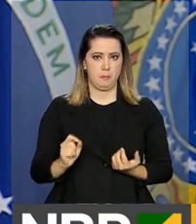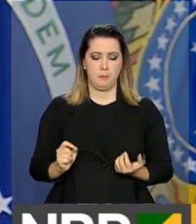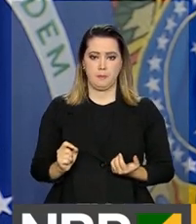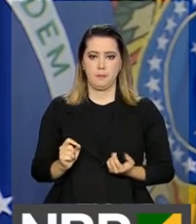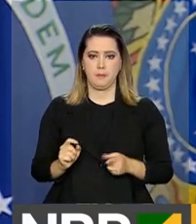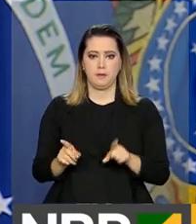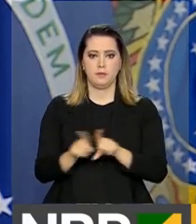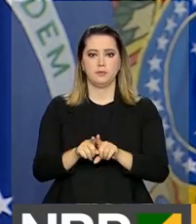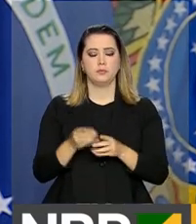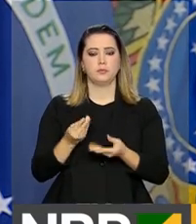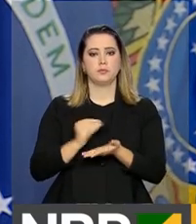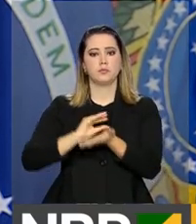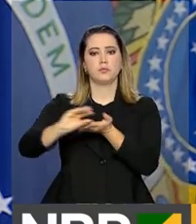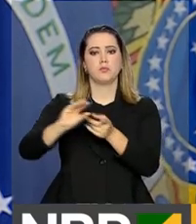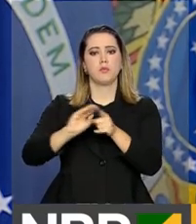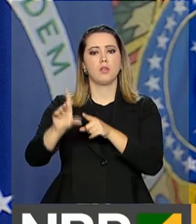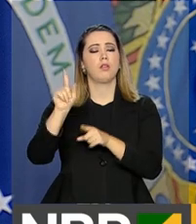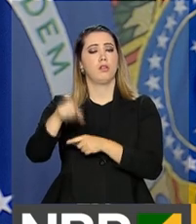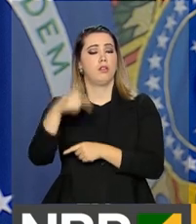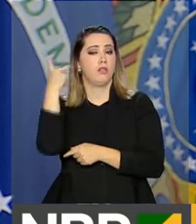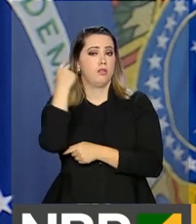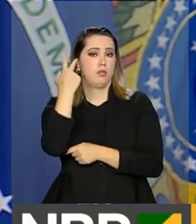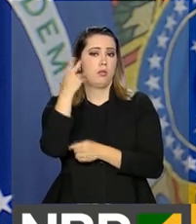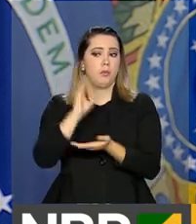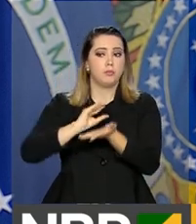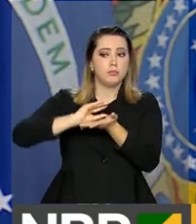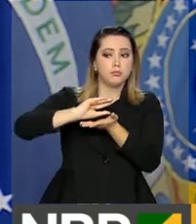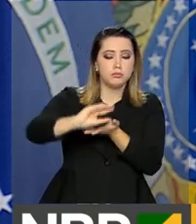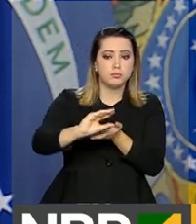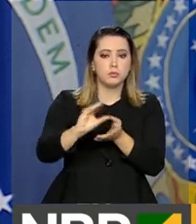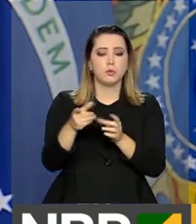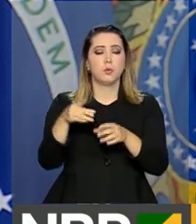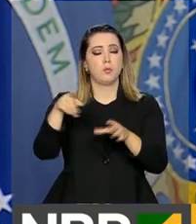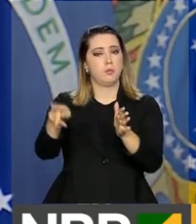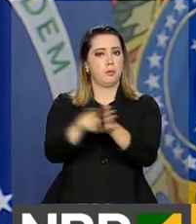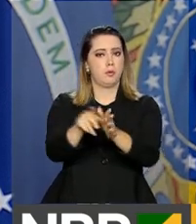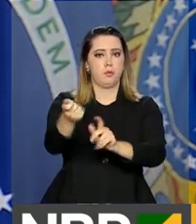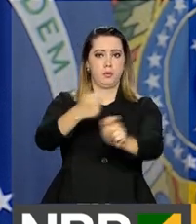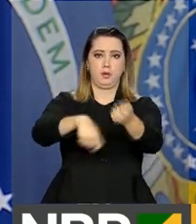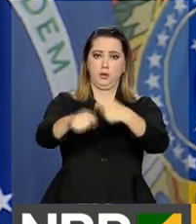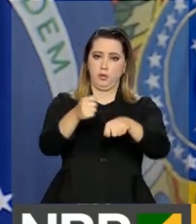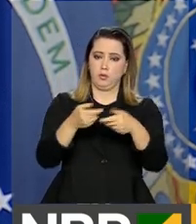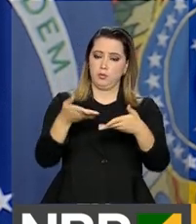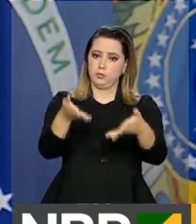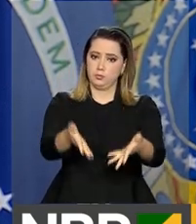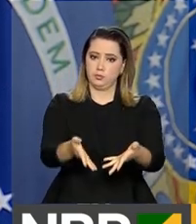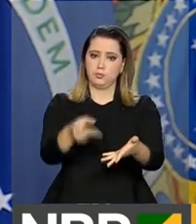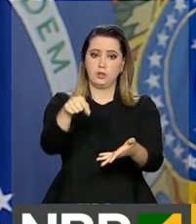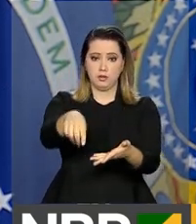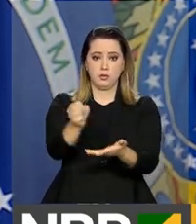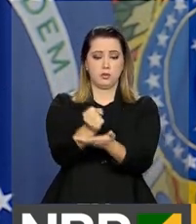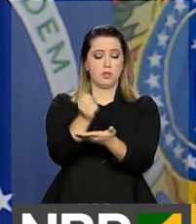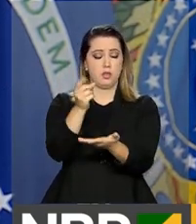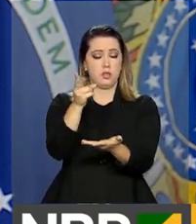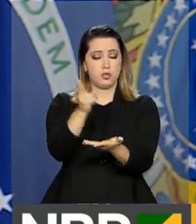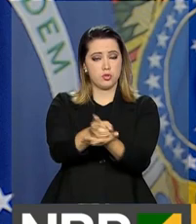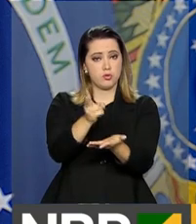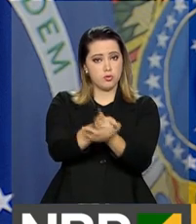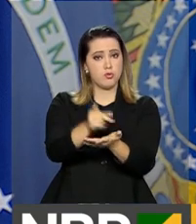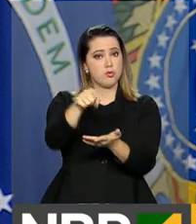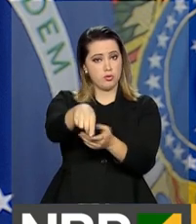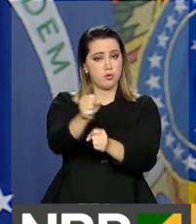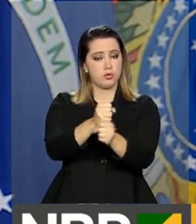que serão naturalmente injetados na economia ainda este ano em